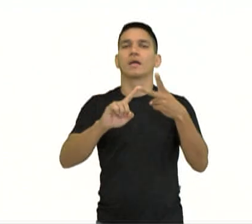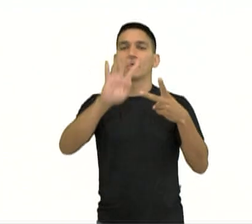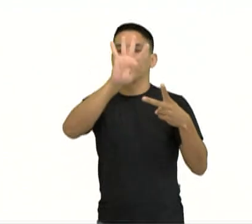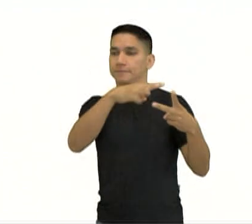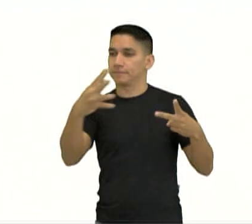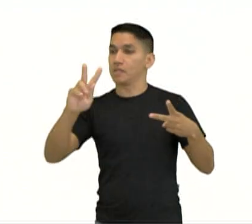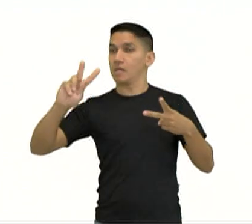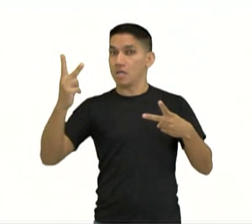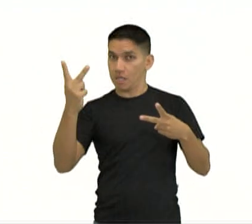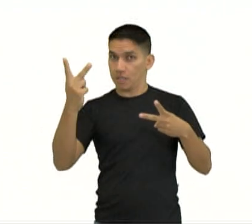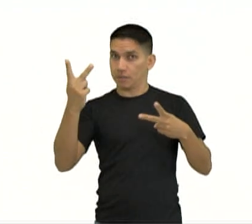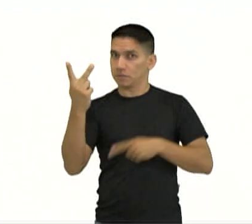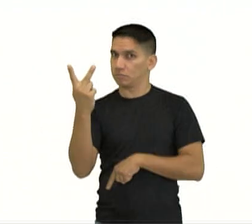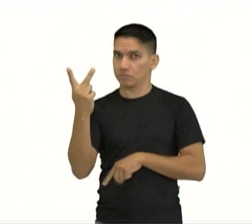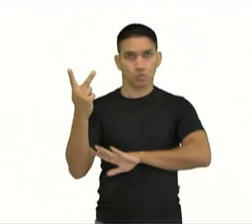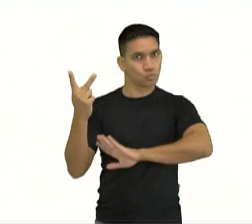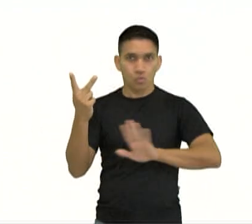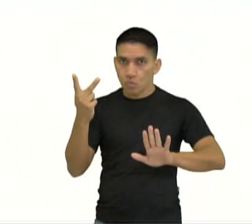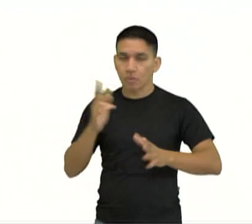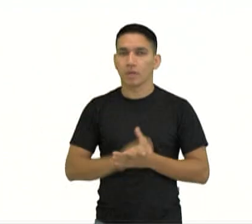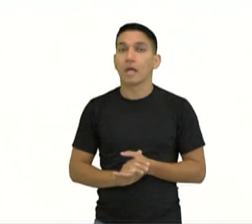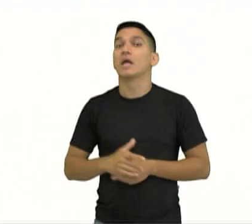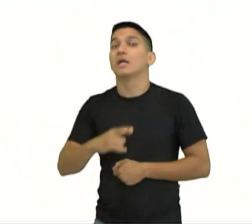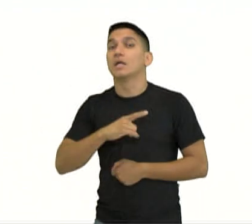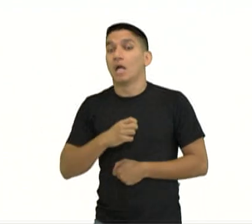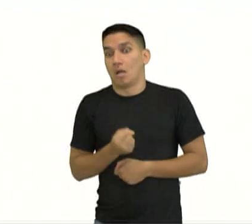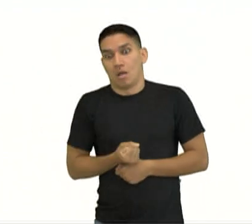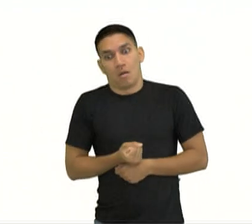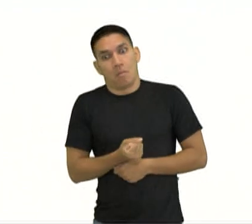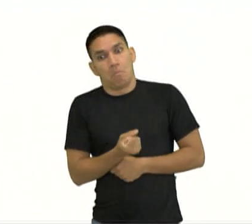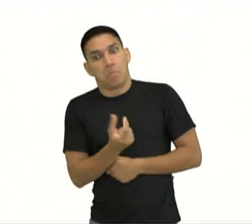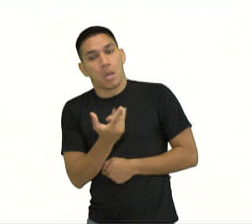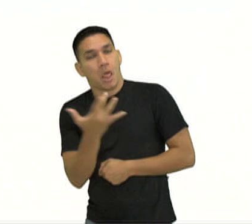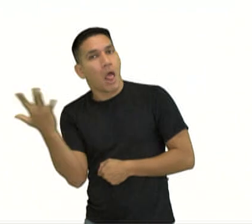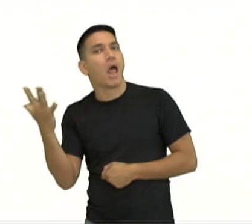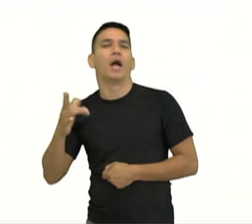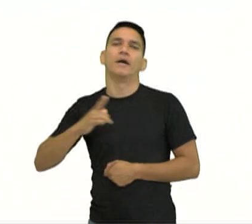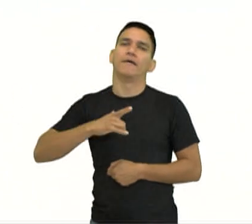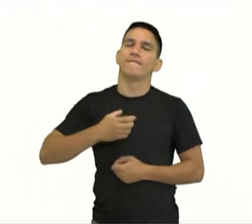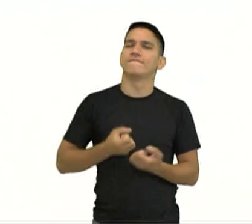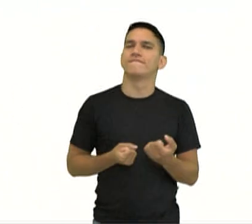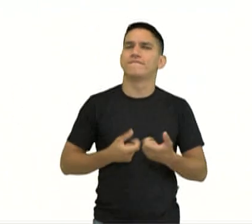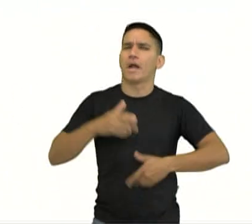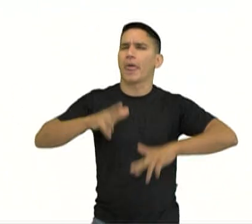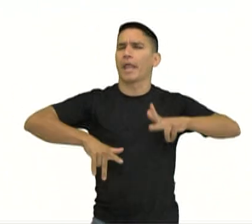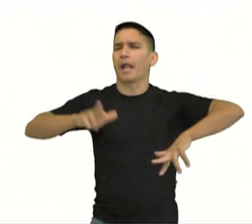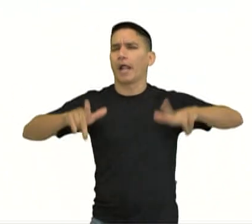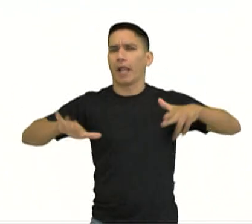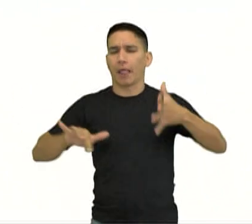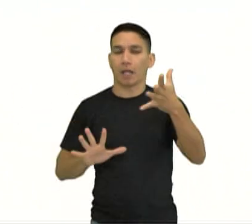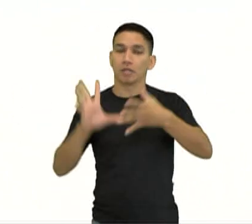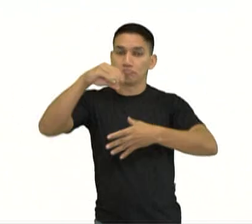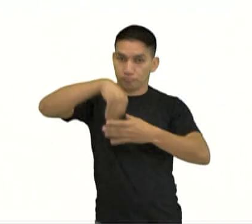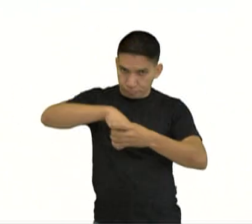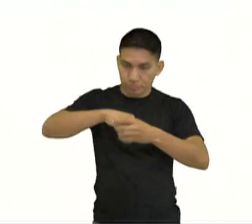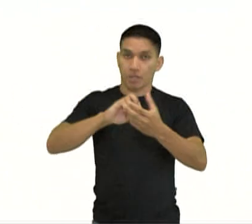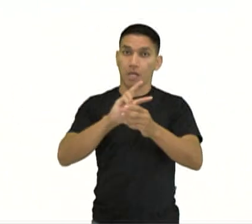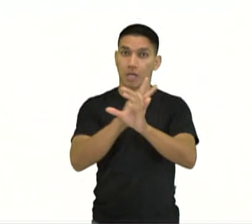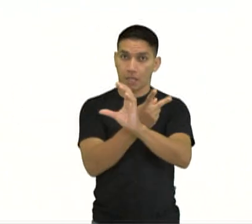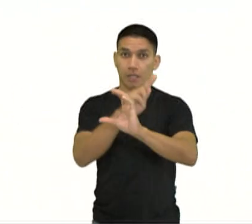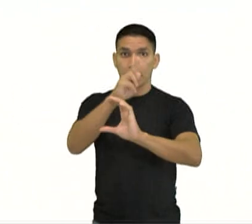por apresentar uma quantidade muito vasta de substâncias, esses